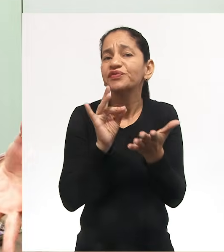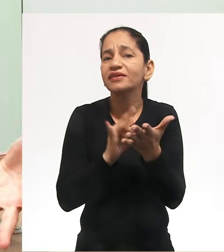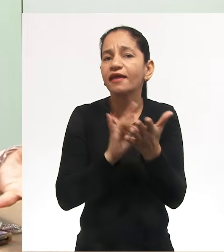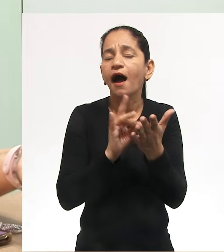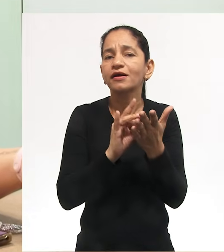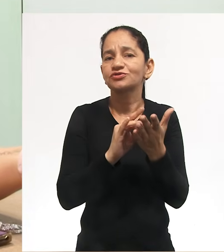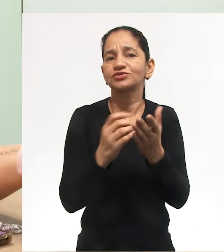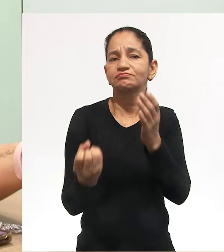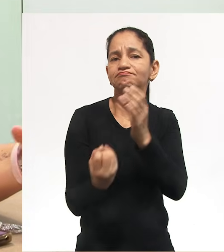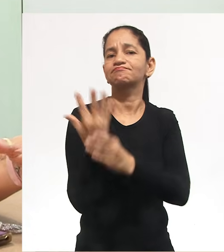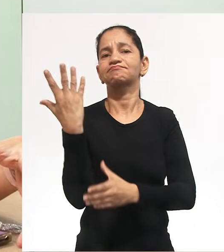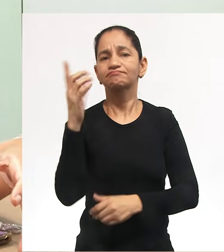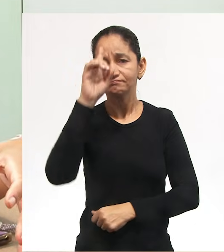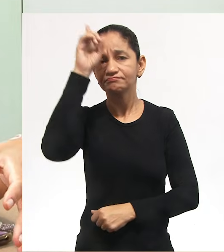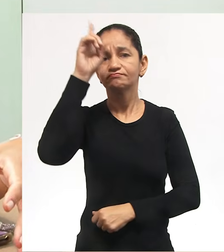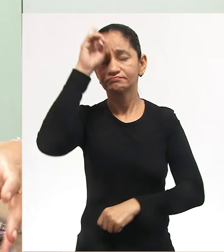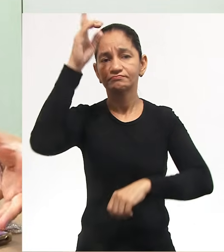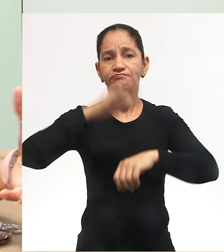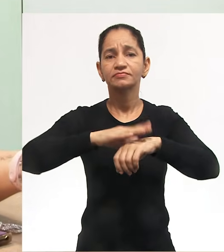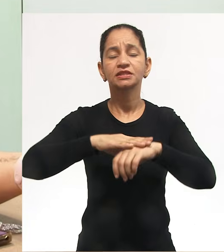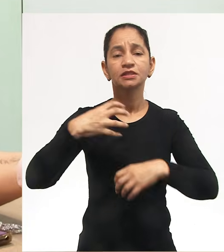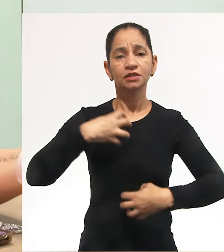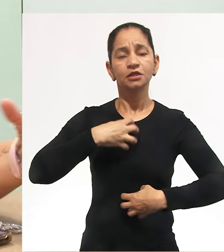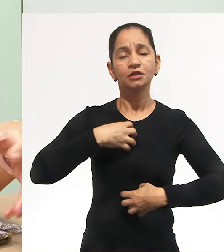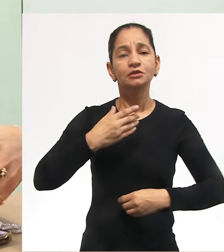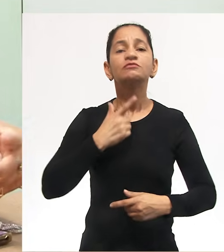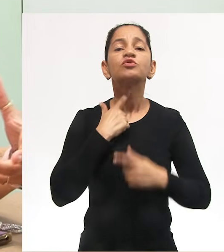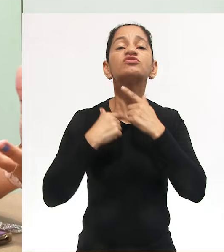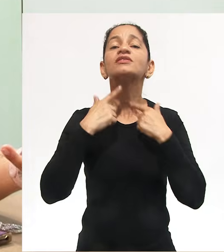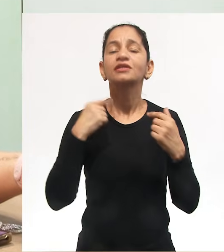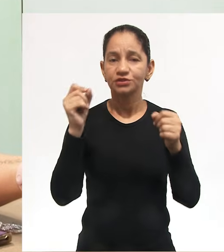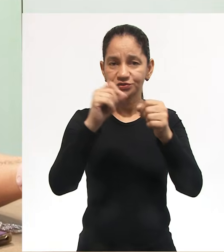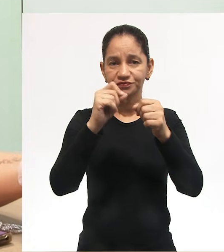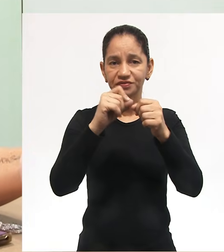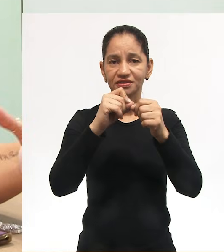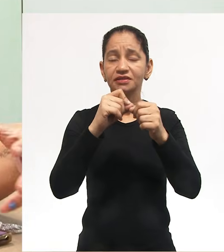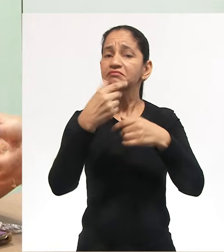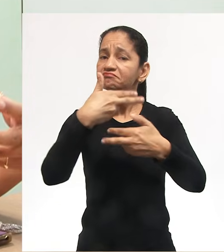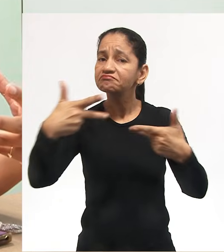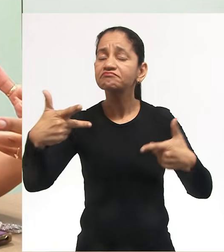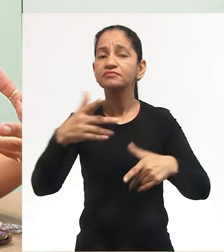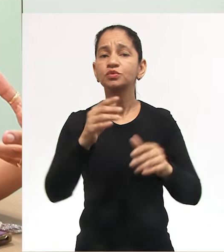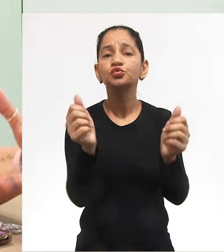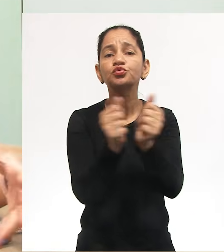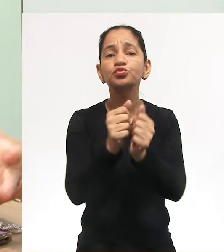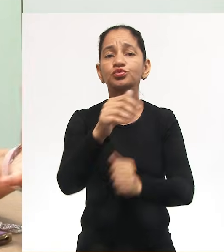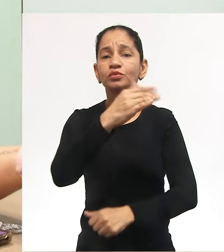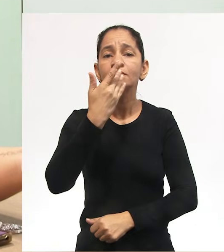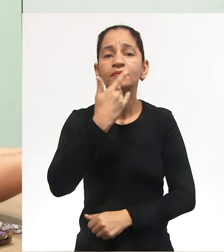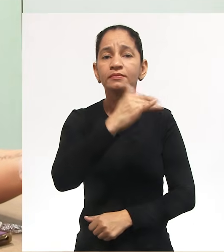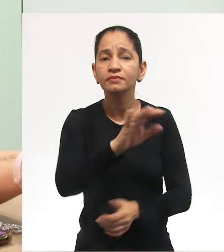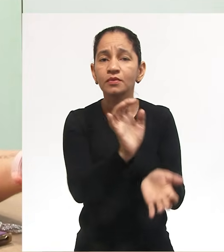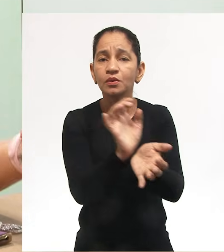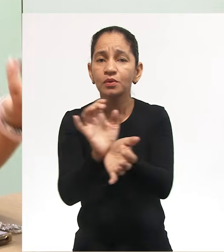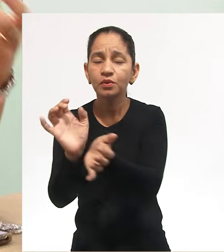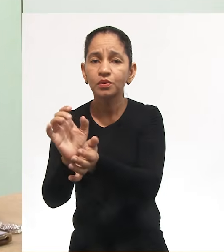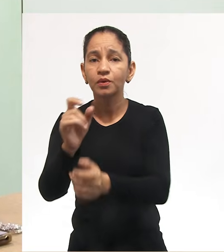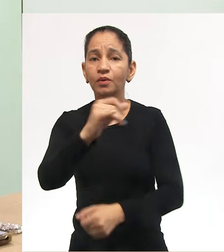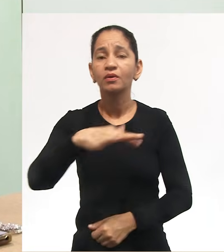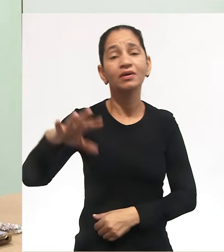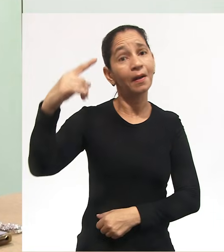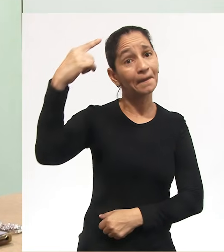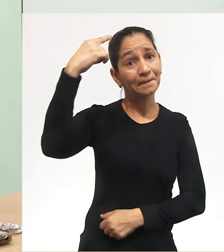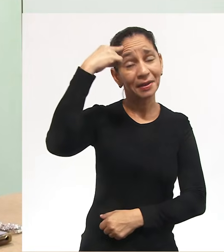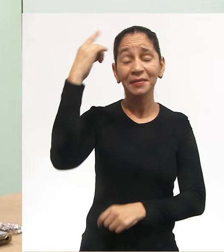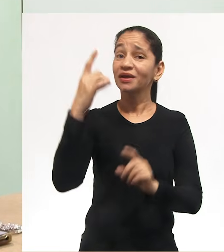te inspiraram a realizar esse projeto ou que influenciaram você na produção com as crianças?